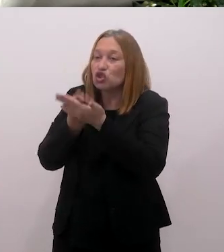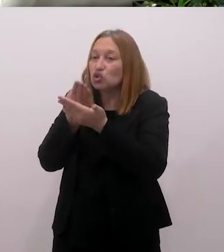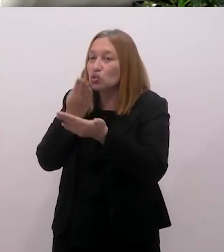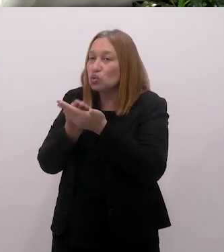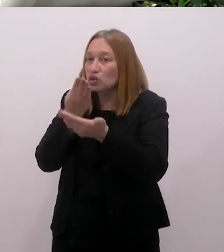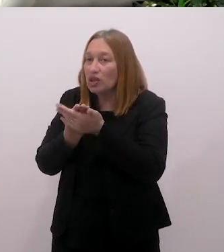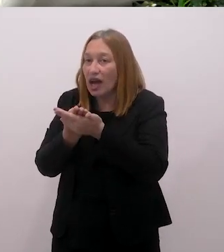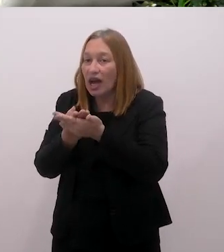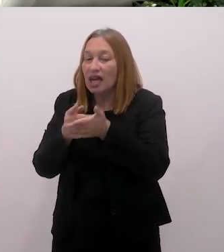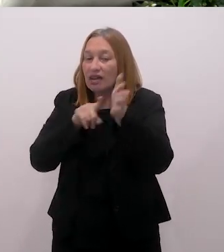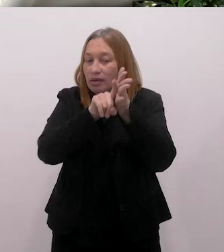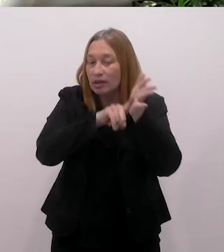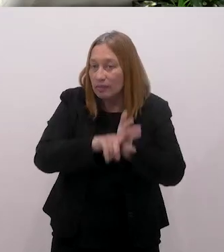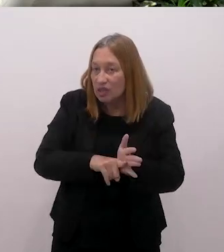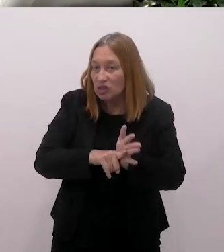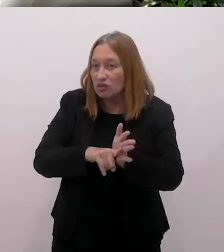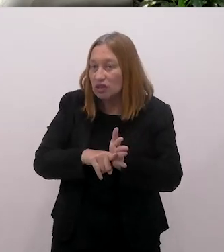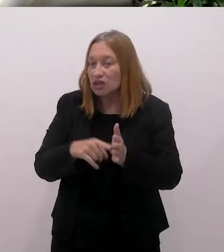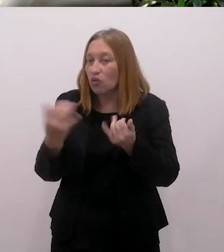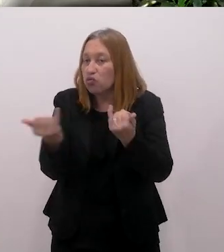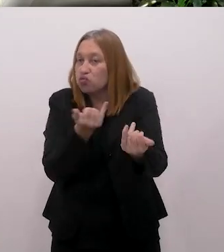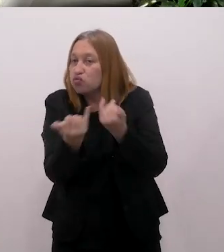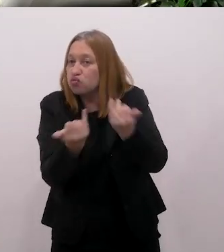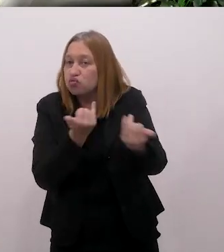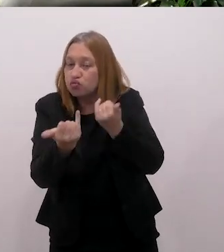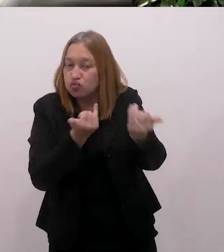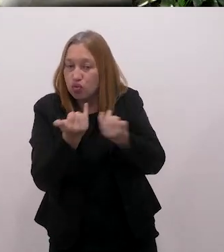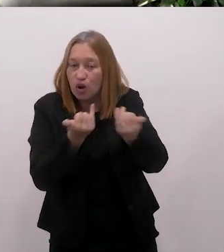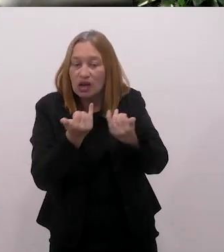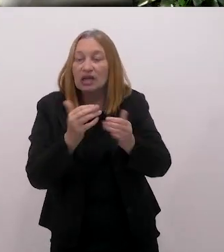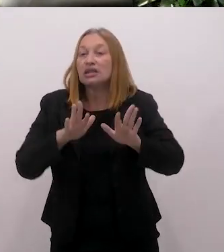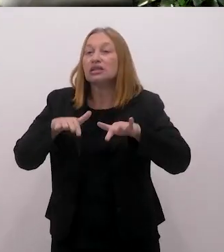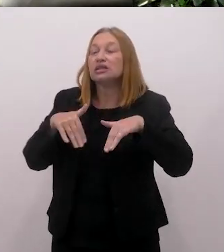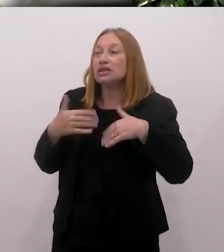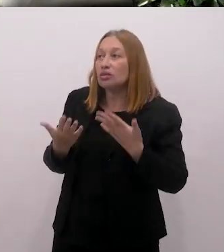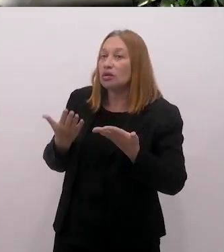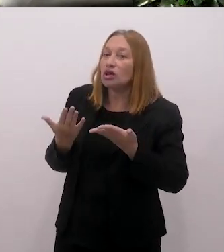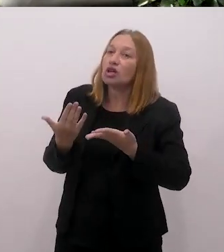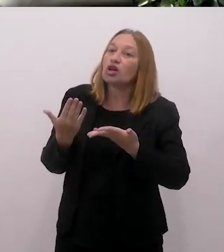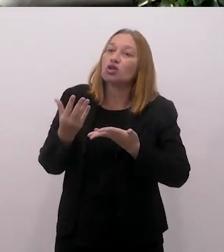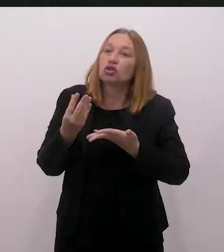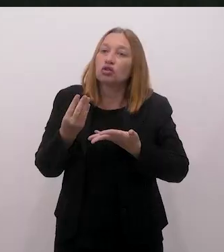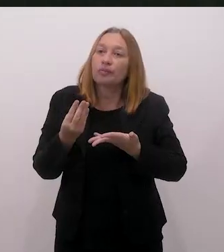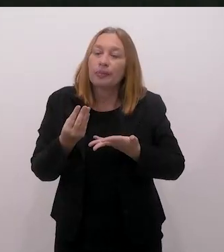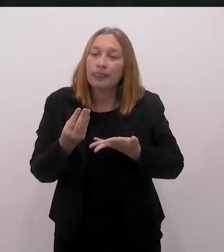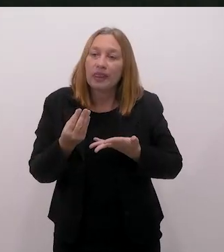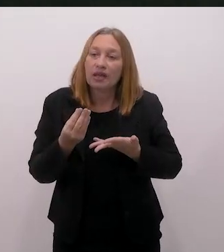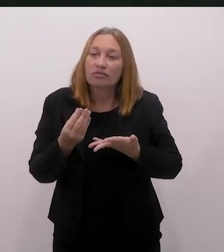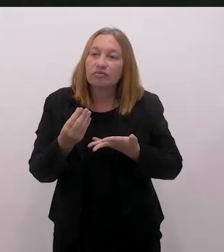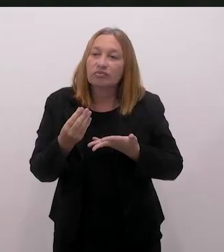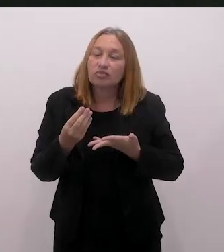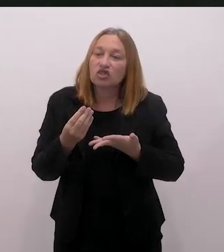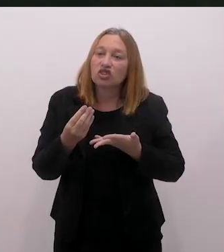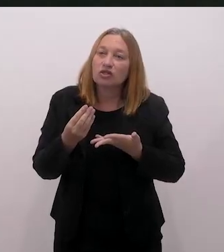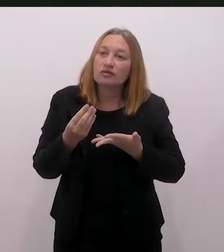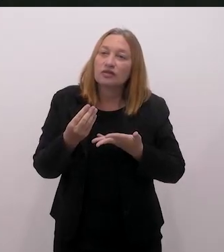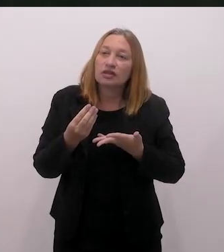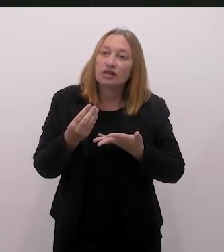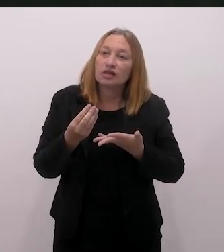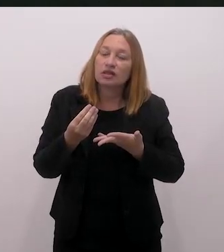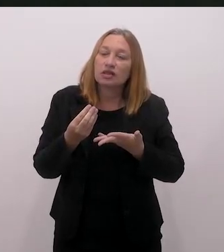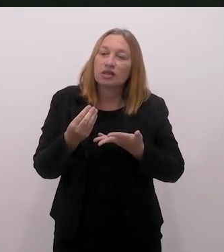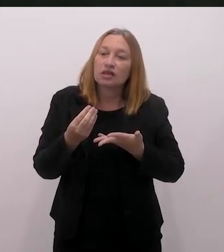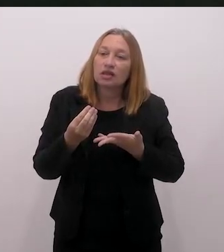de estudar. Ele fazia pesquisa, então passava muita informação, né? Aí eu tive essa